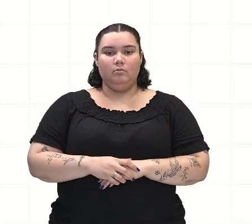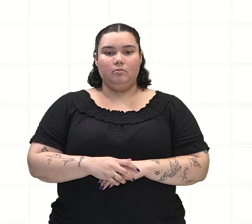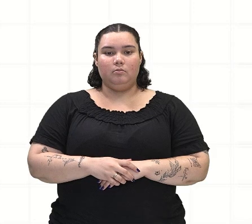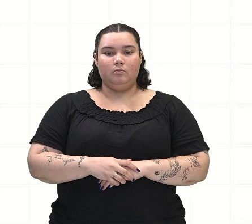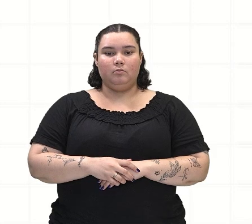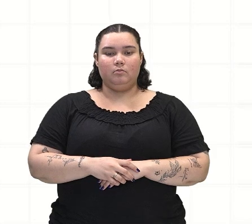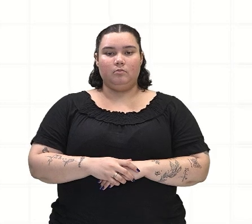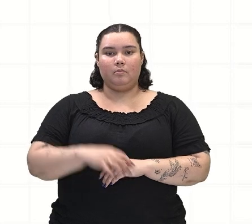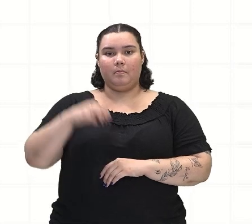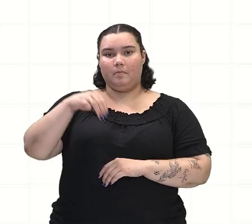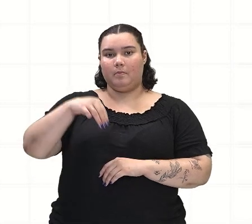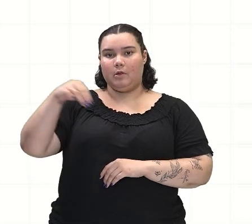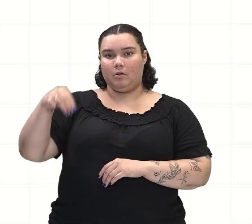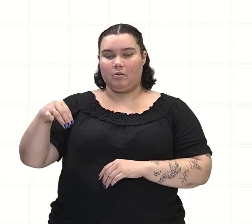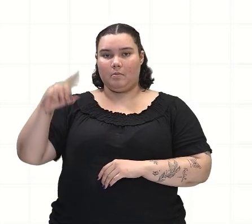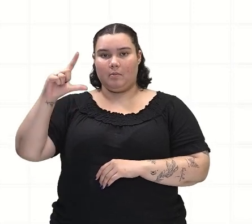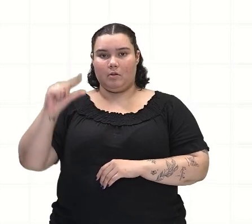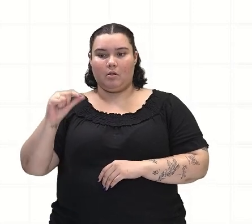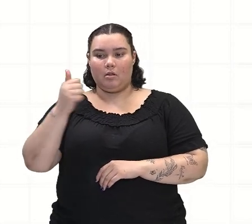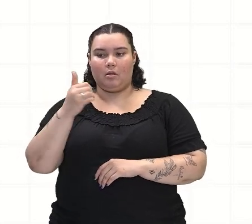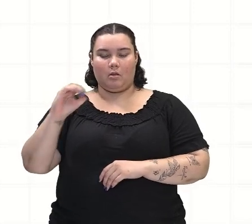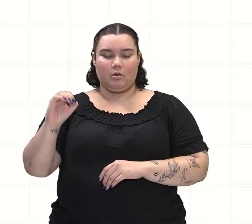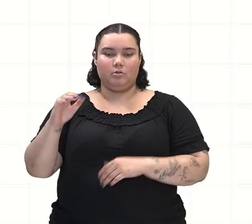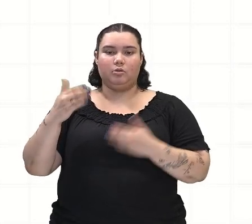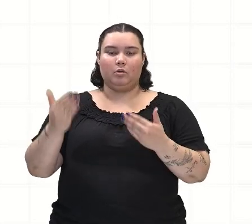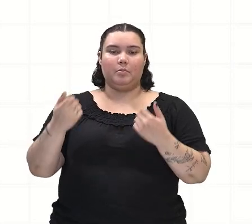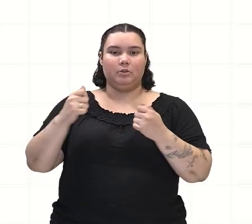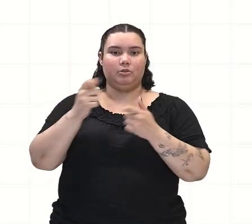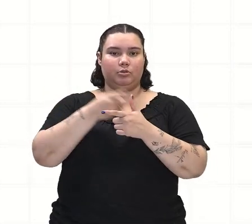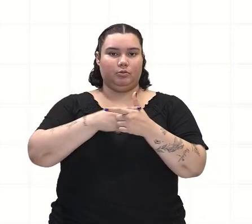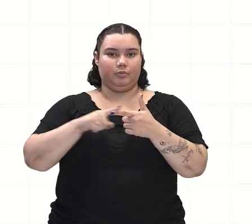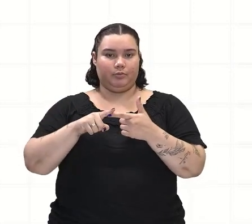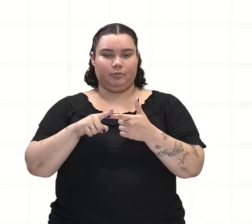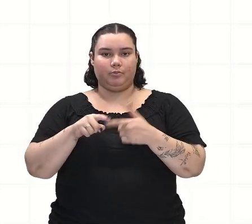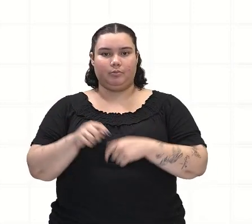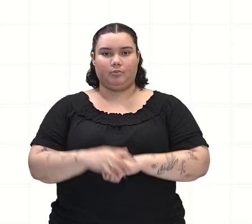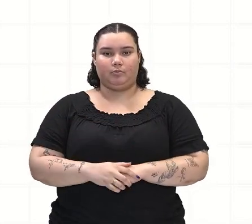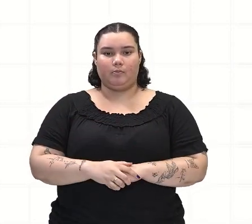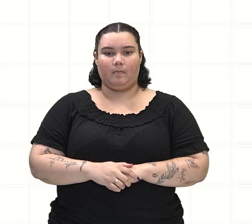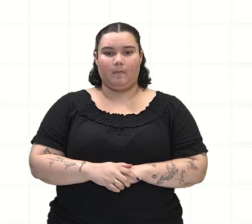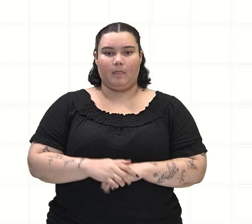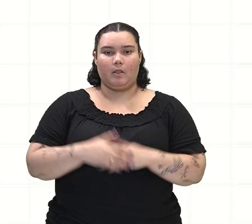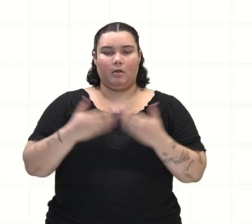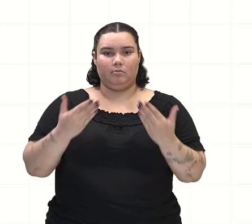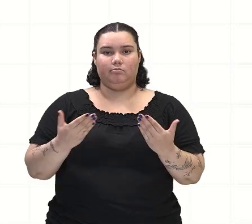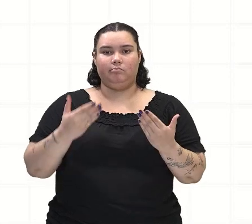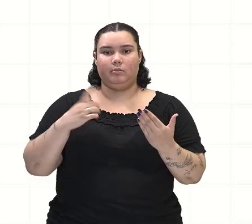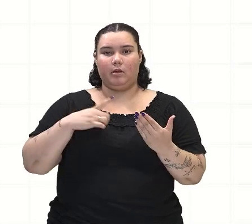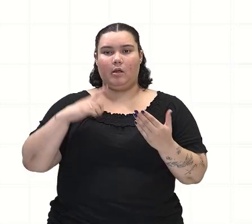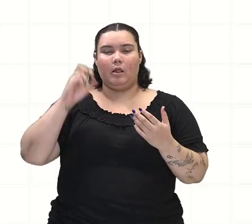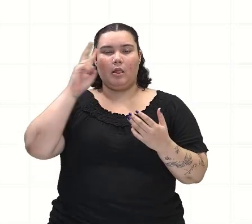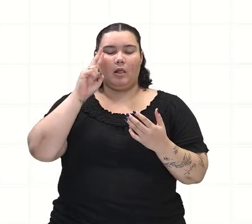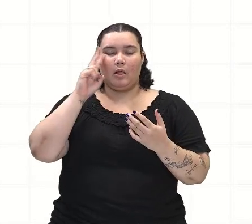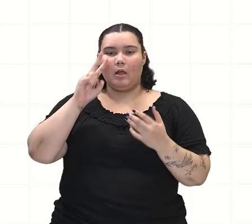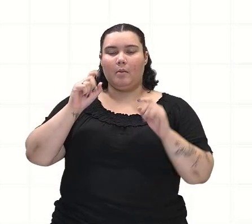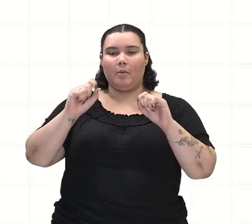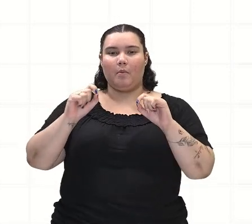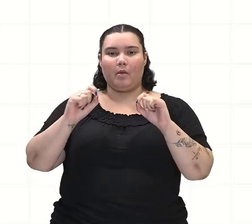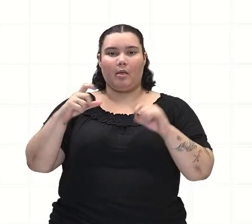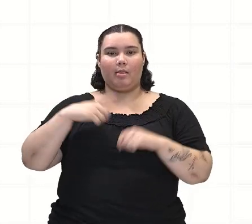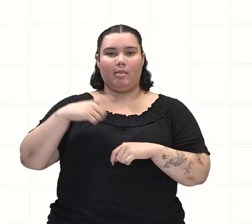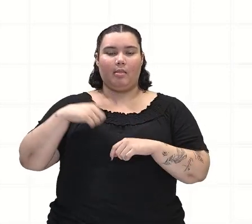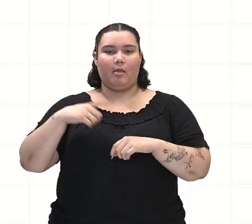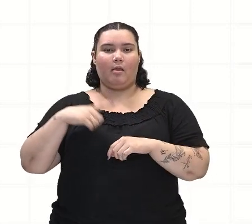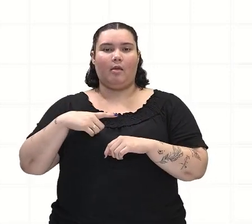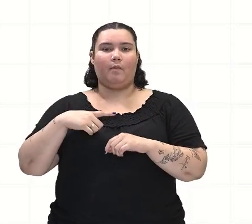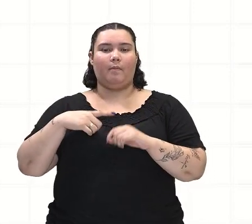o milímetro ele é menor aí 10 vezes, né, que o centímetro. Então ele está bem ao lado aí, se a gente fosse